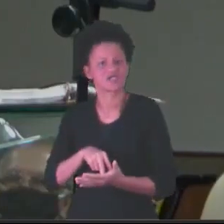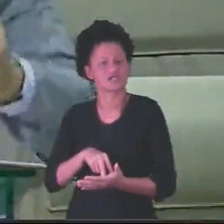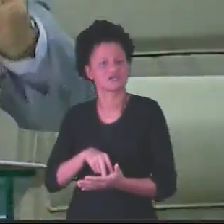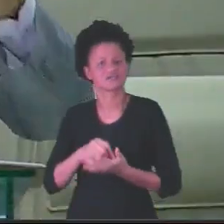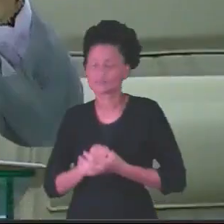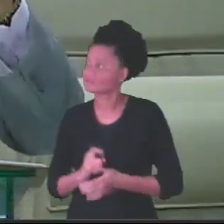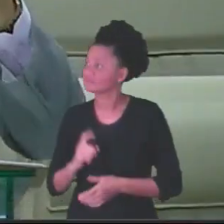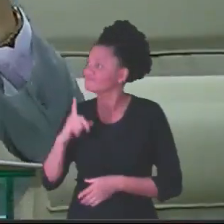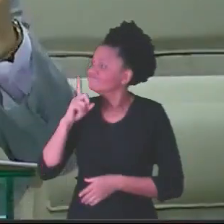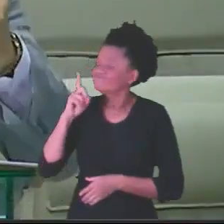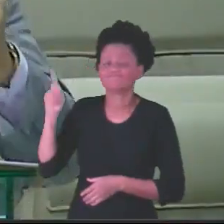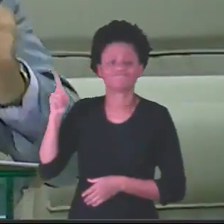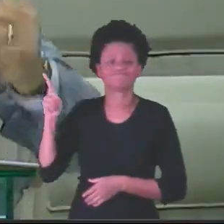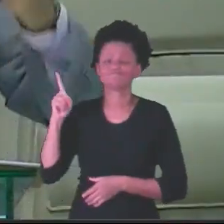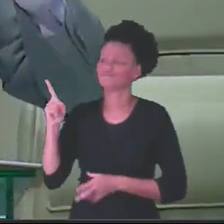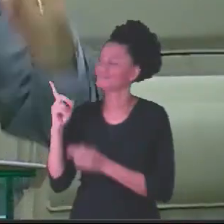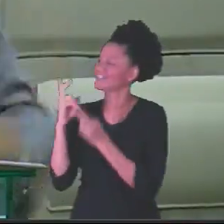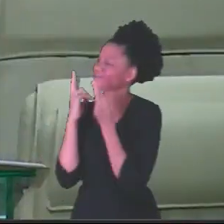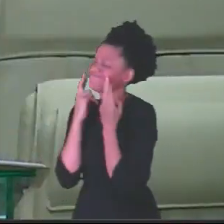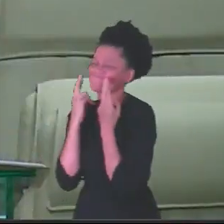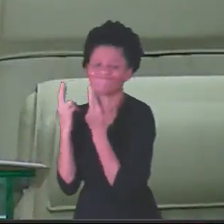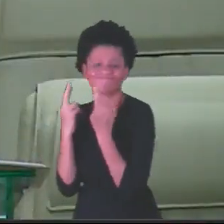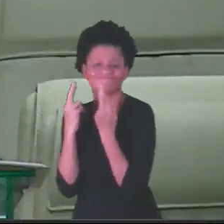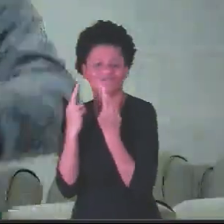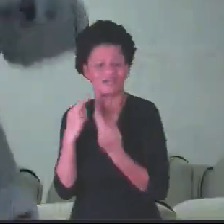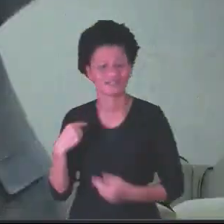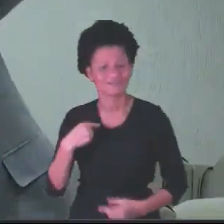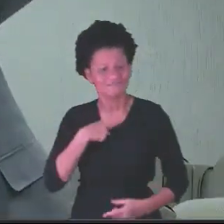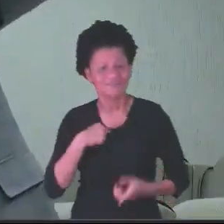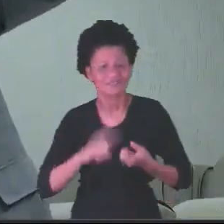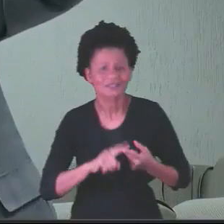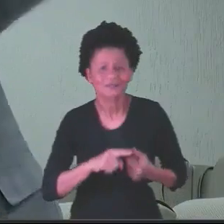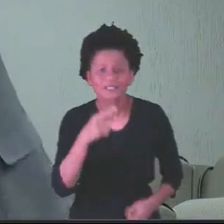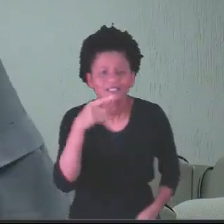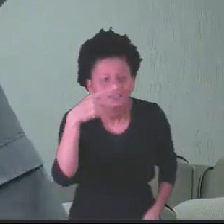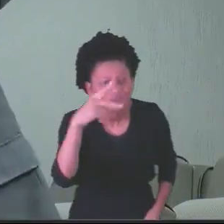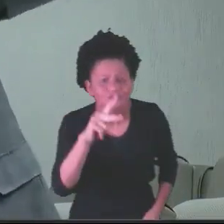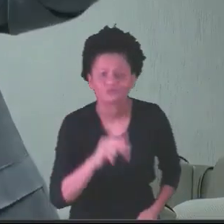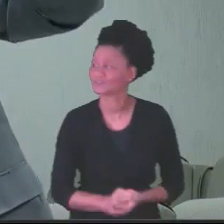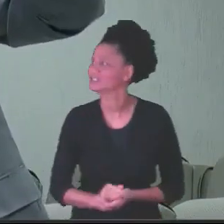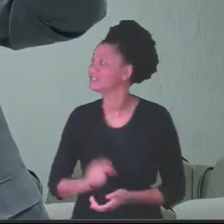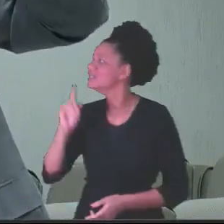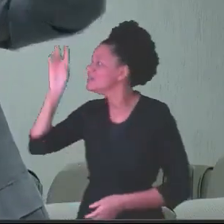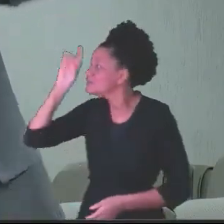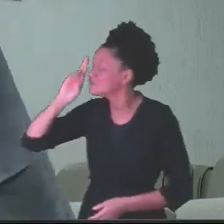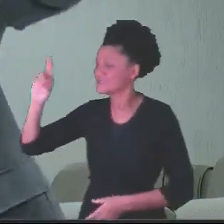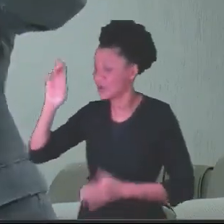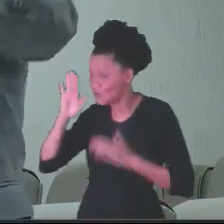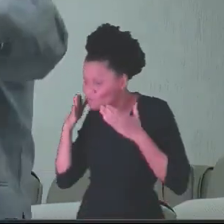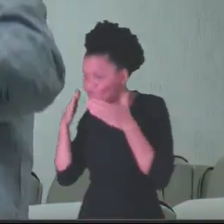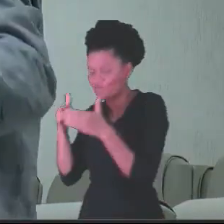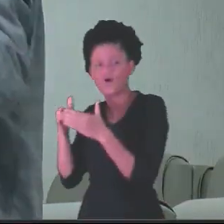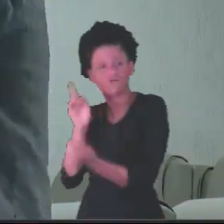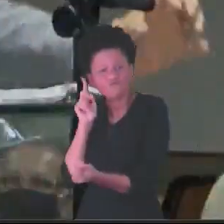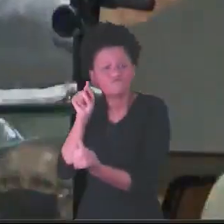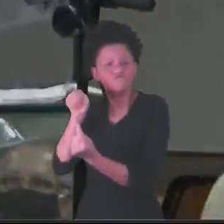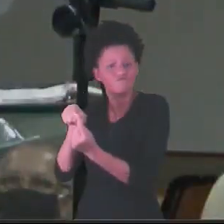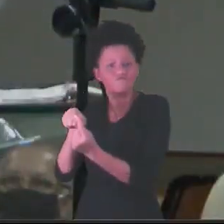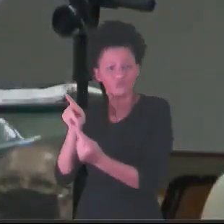ele é a nossa esperança é o nosso foco e objetivo